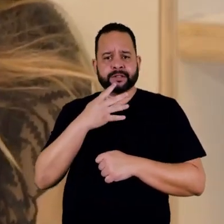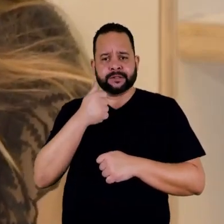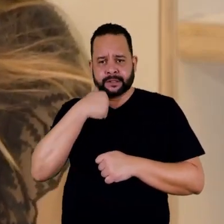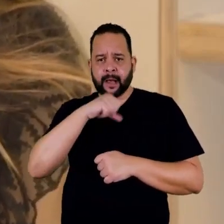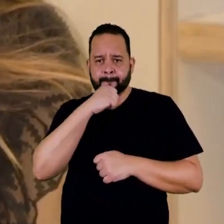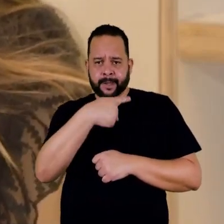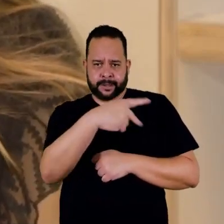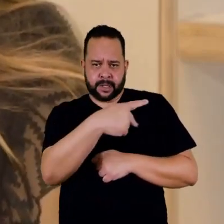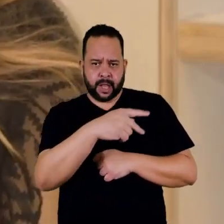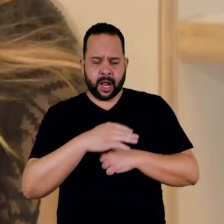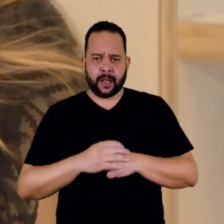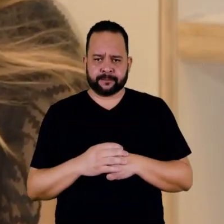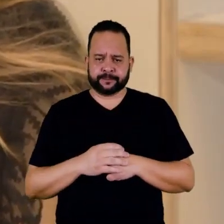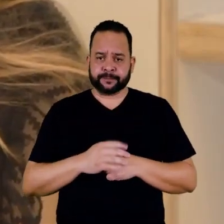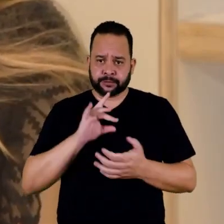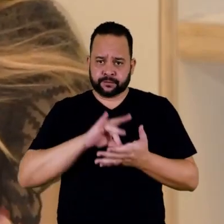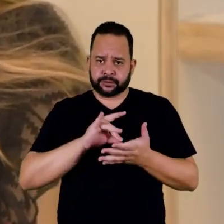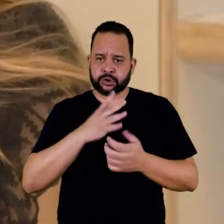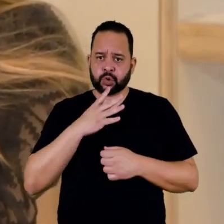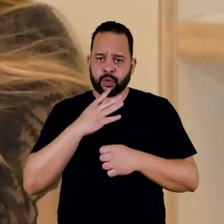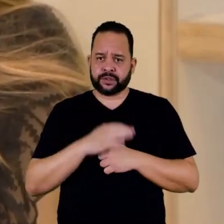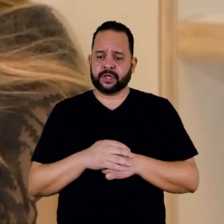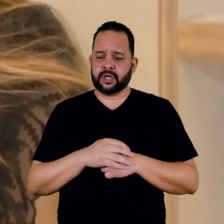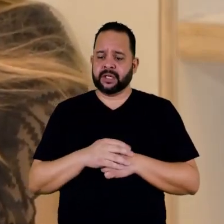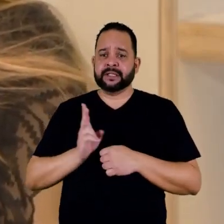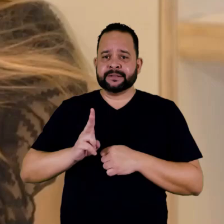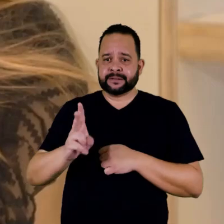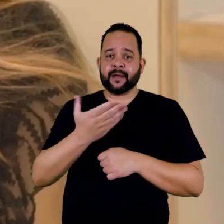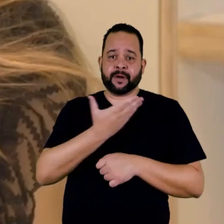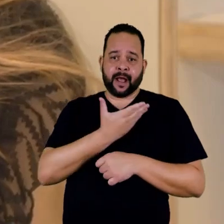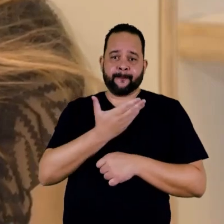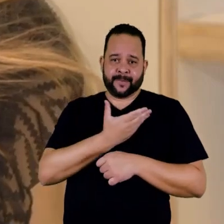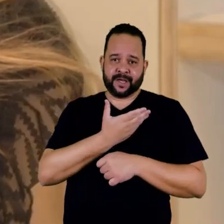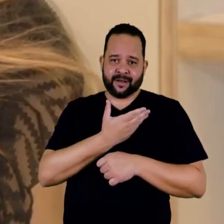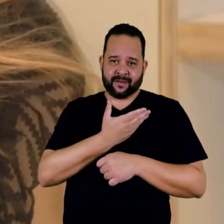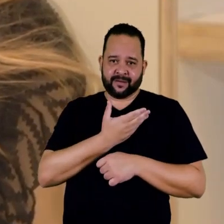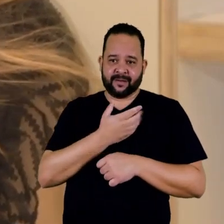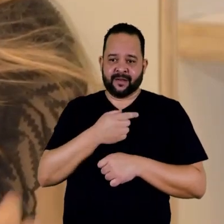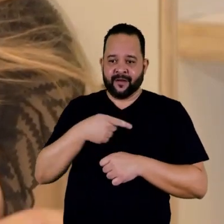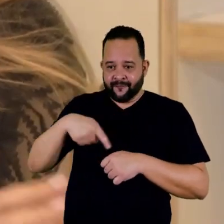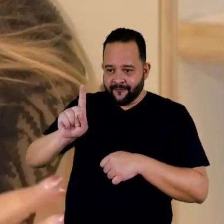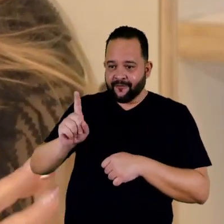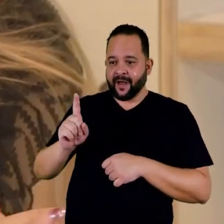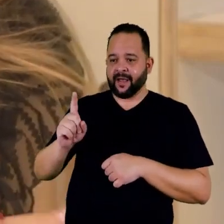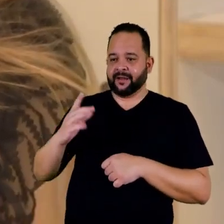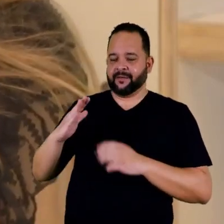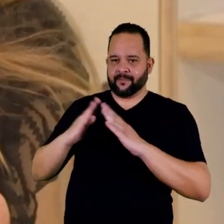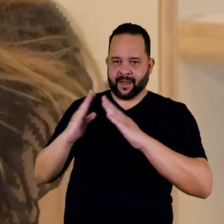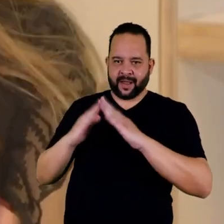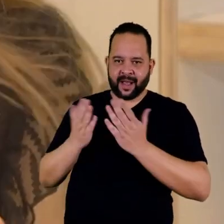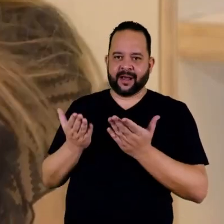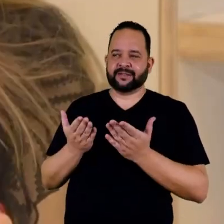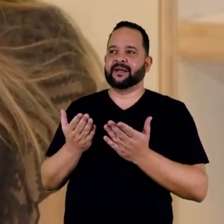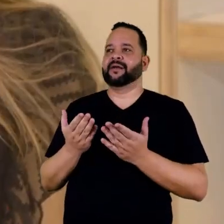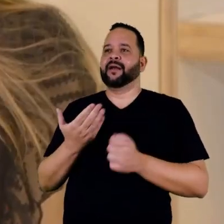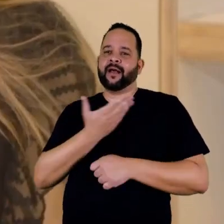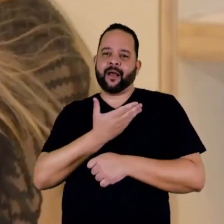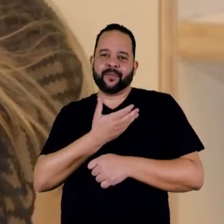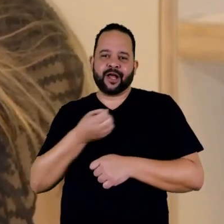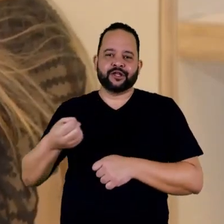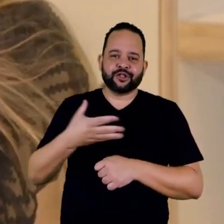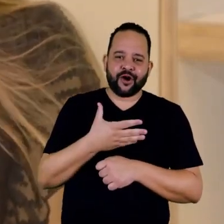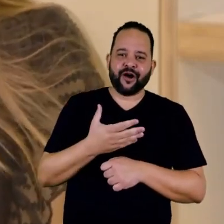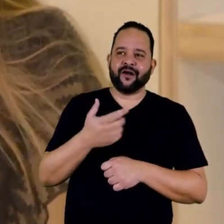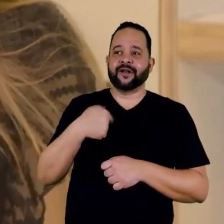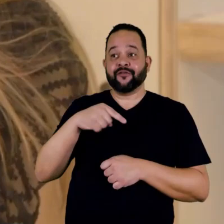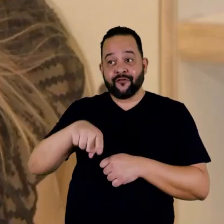mãe dela de verdade e aí eu todas as amigas que eu levava no colégio né Eh toda vez que eu trocava de escola troca as amigas tal